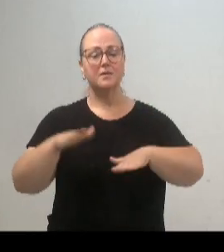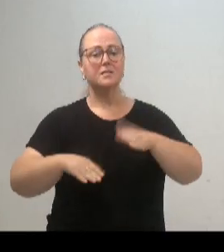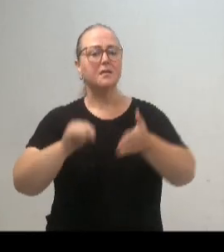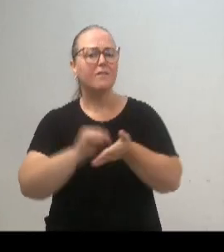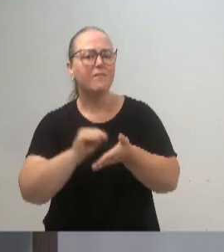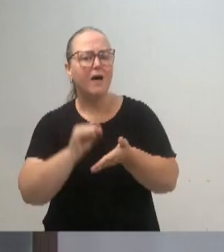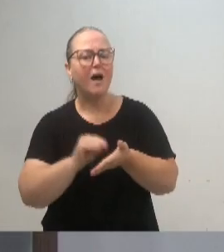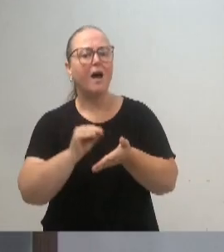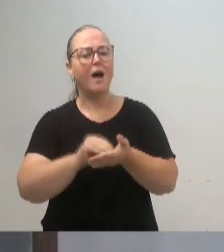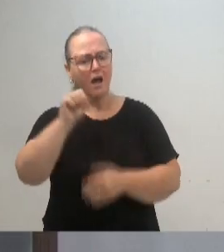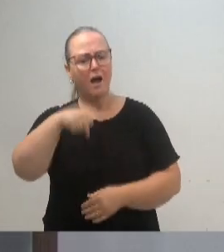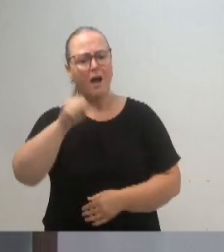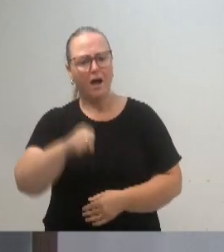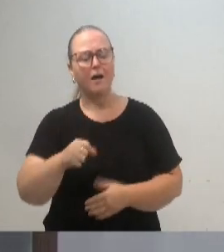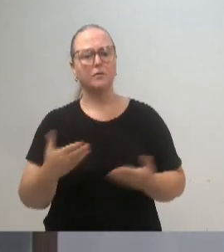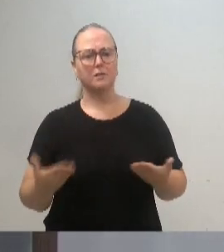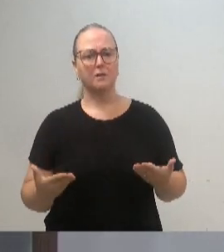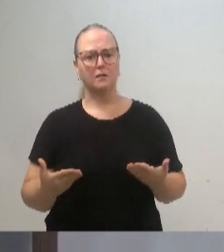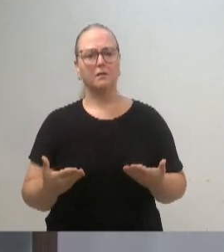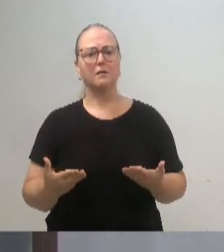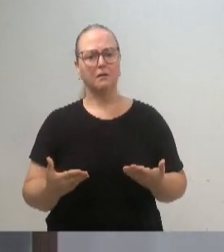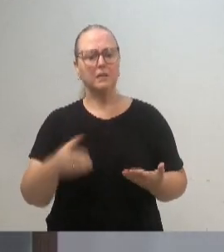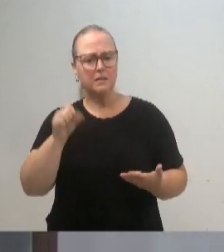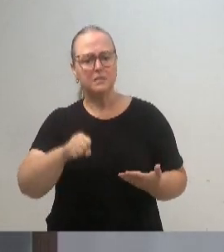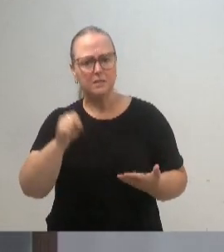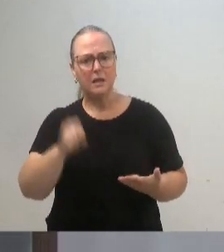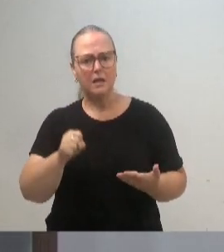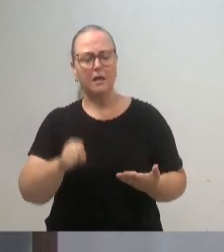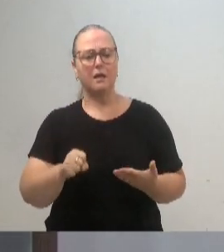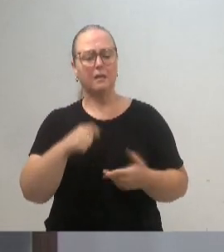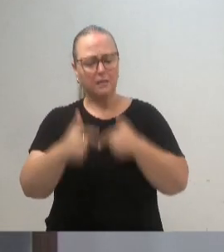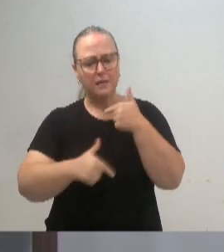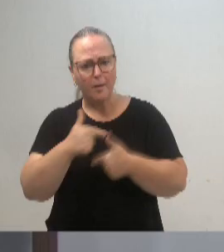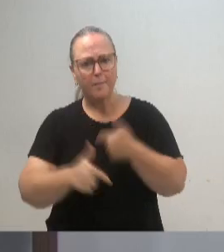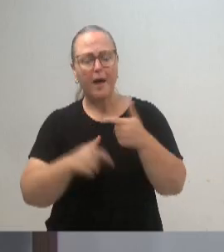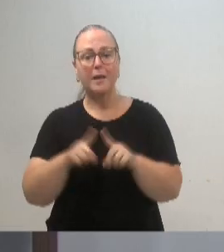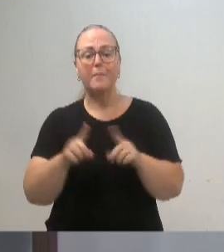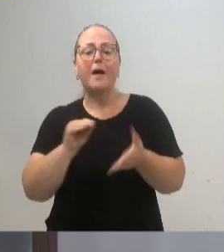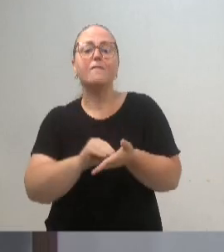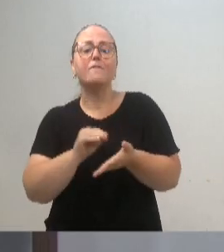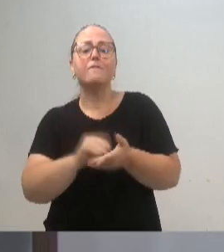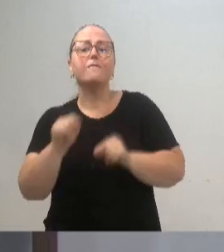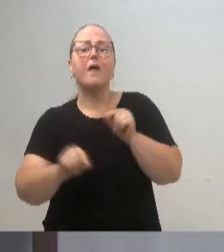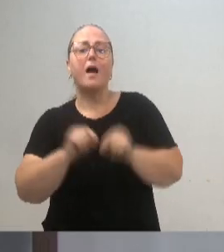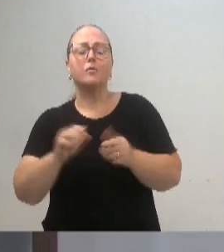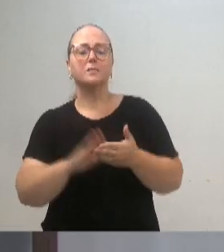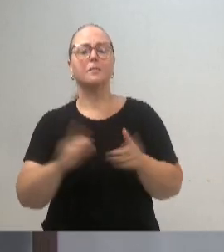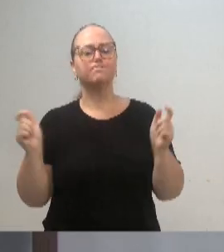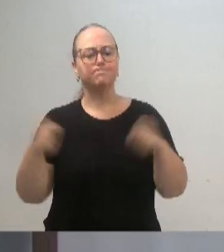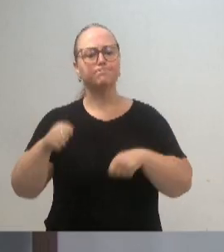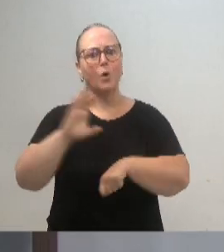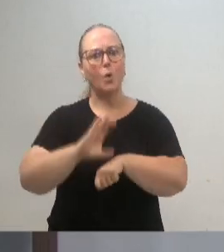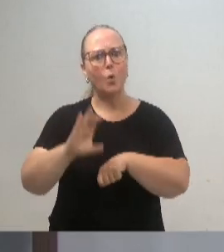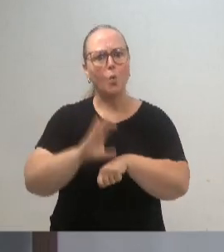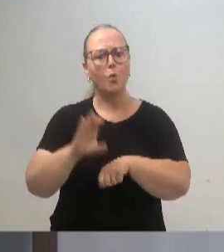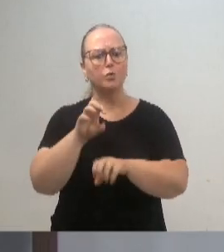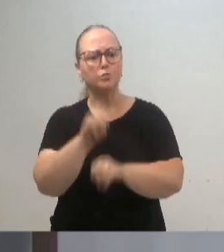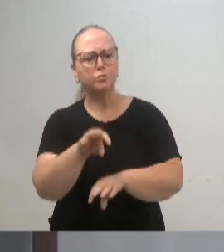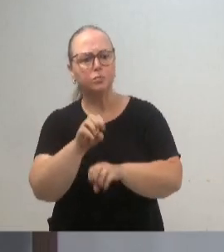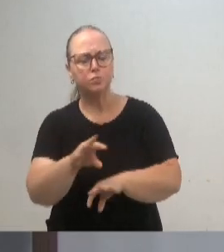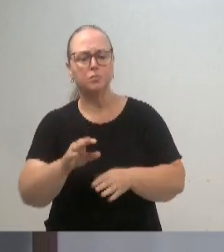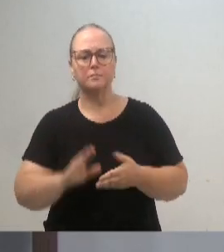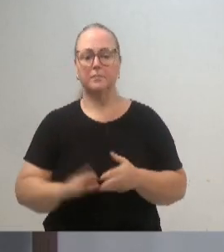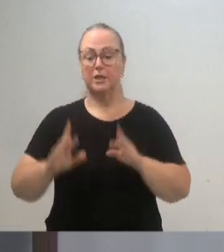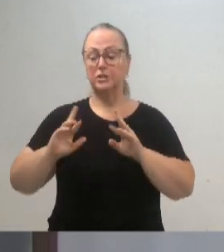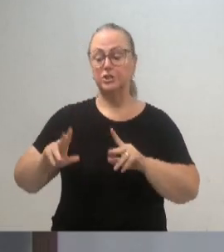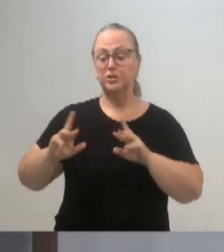Eles fazem bastante com o pouco que eles recebem. Mas aqui, na verdade, falta o quê? capacitação, que é diferente